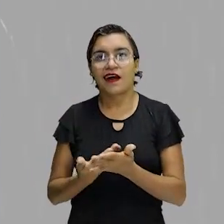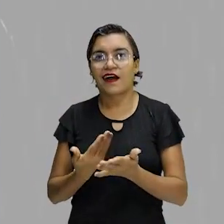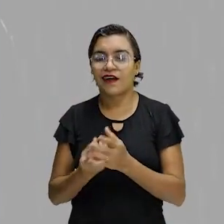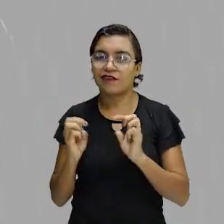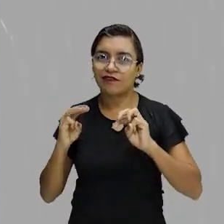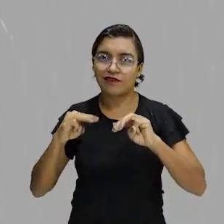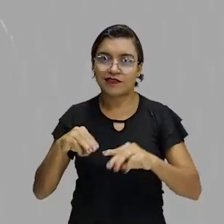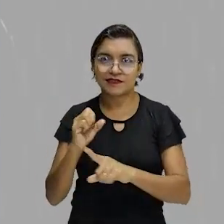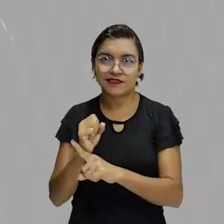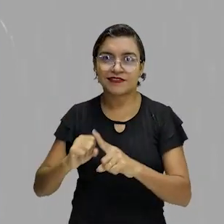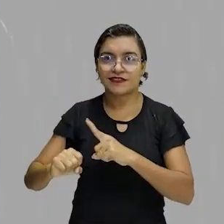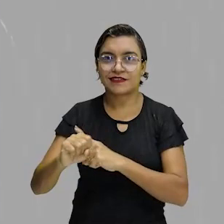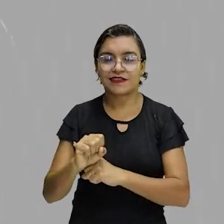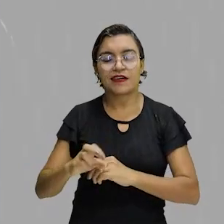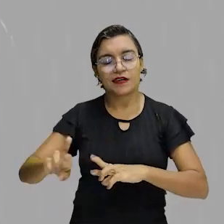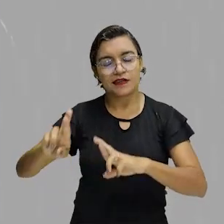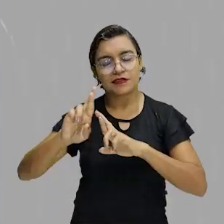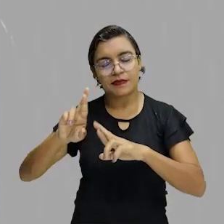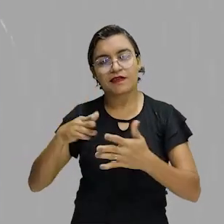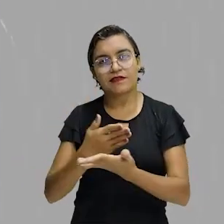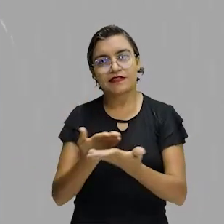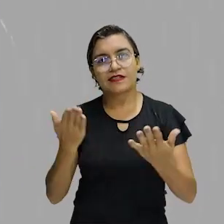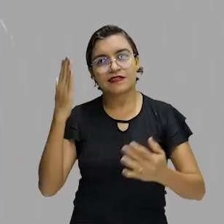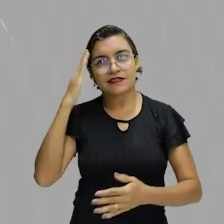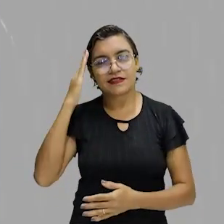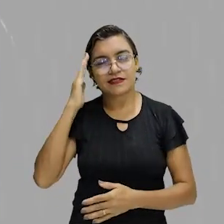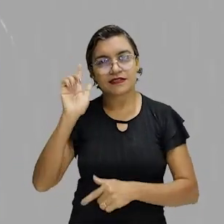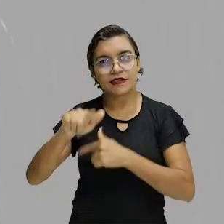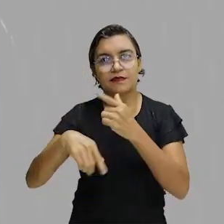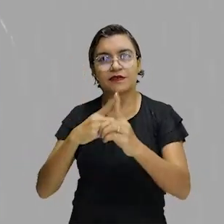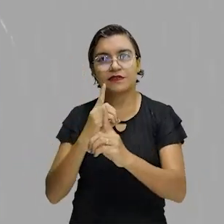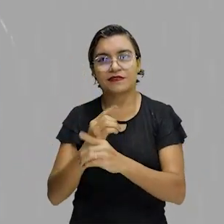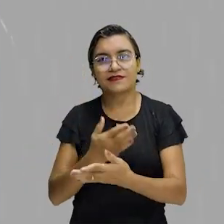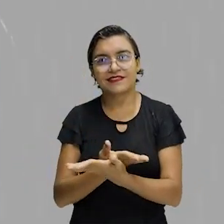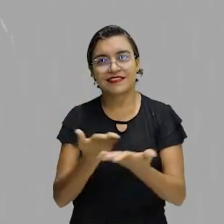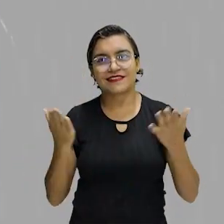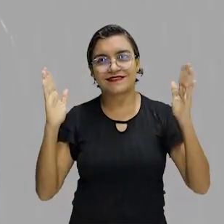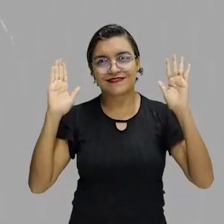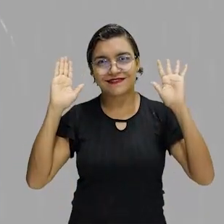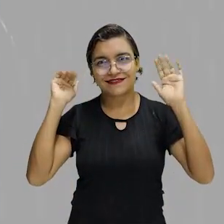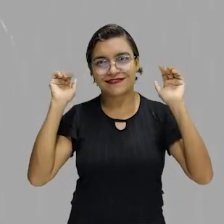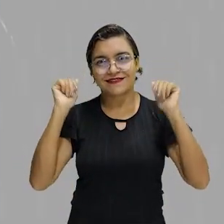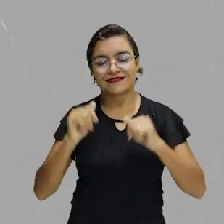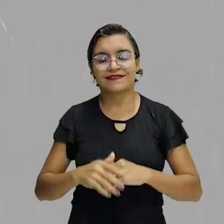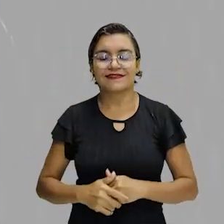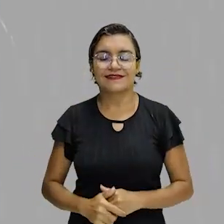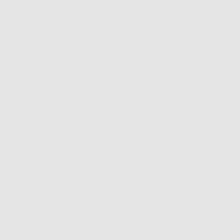uma aula de sociologia. Espero que tenha sido boa para vocês e até a próxima aula. Tchau, tchau.